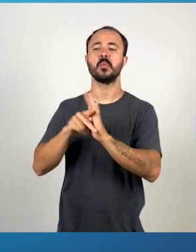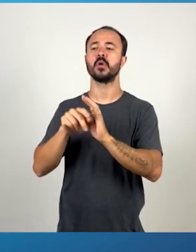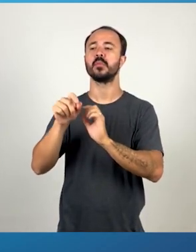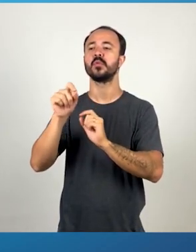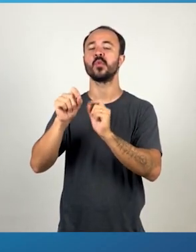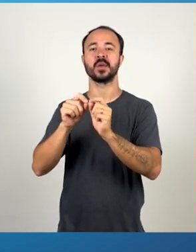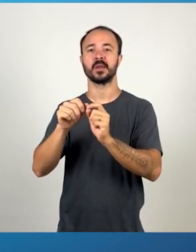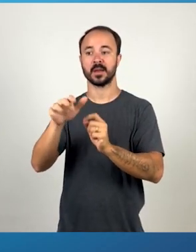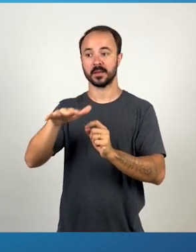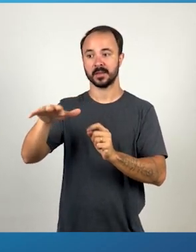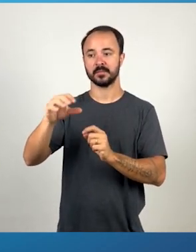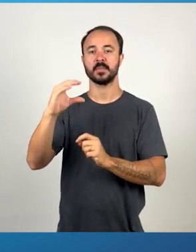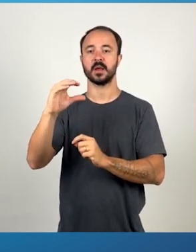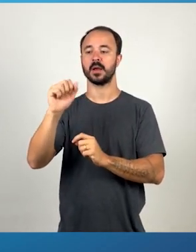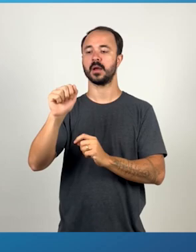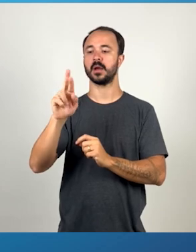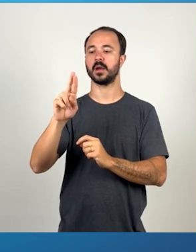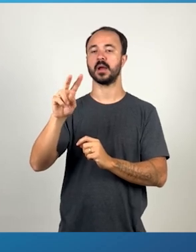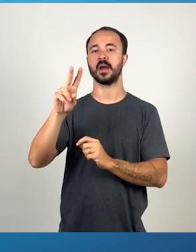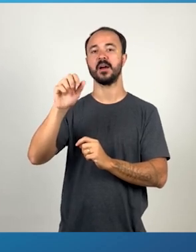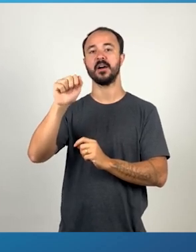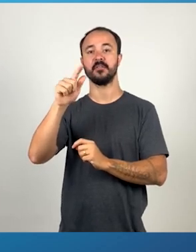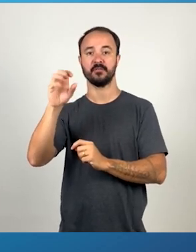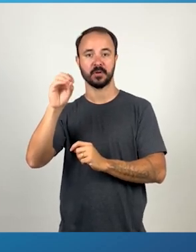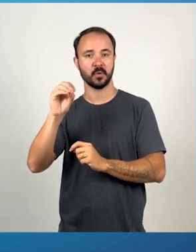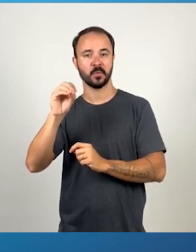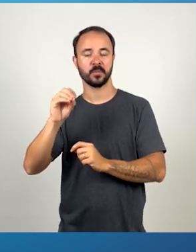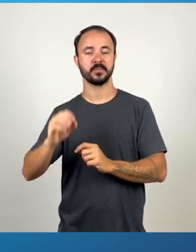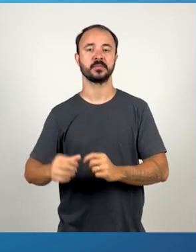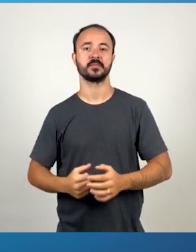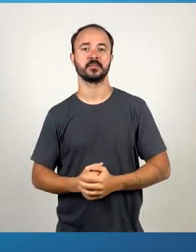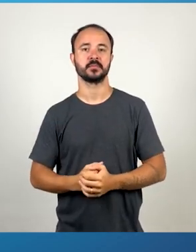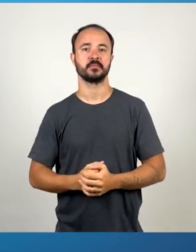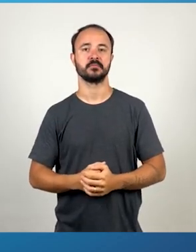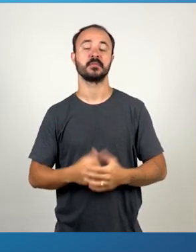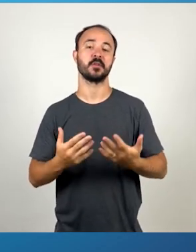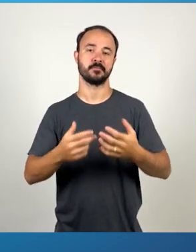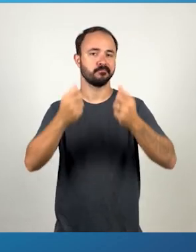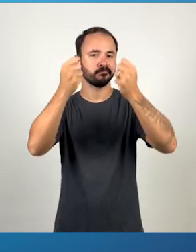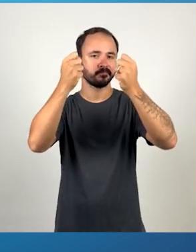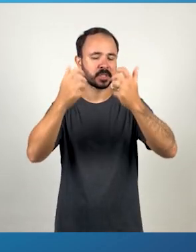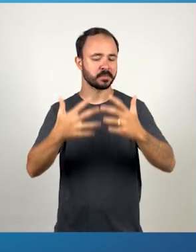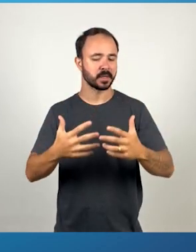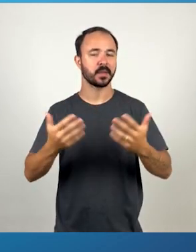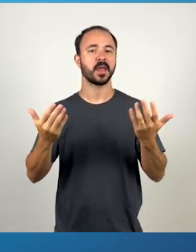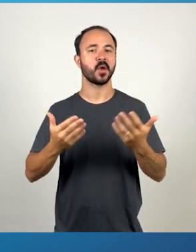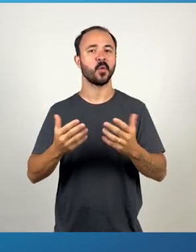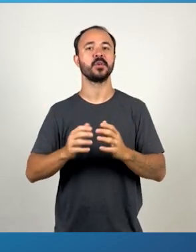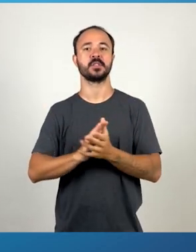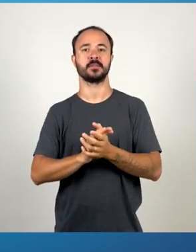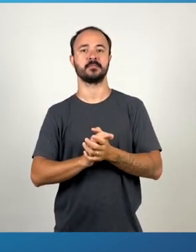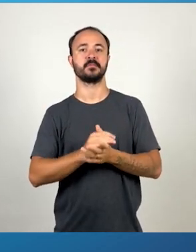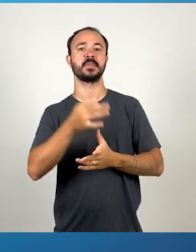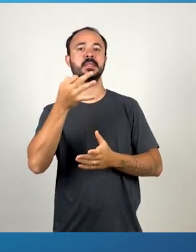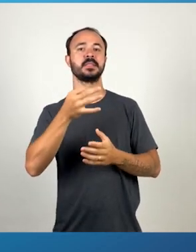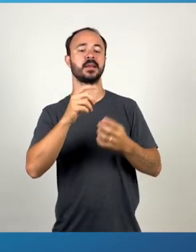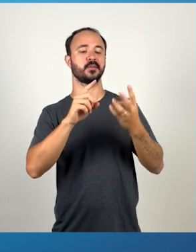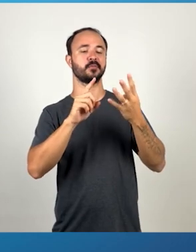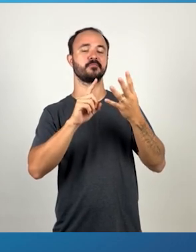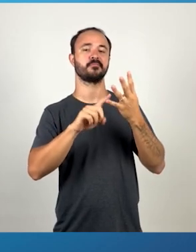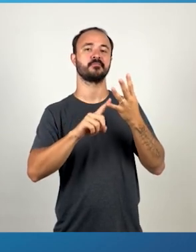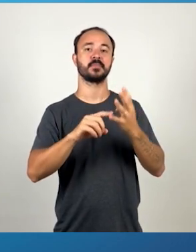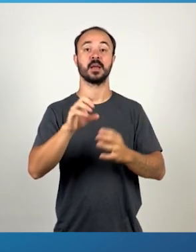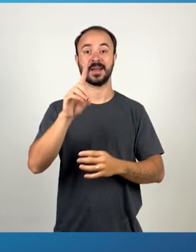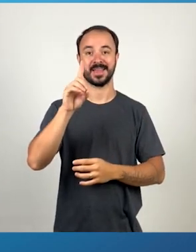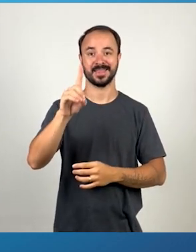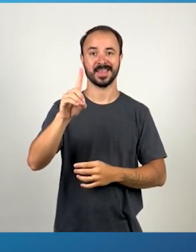derivados da produção de carvão mineral e carvão vegetal. Então, de acordo com o que a gente trabalhou na aula de hoje, a letra